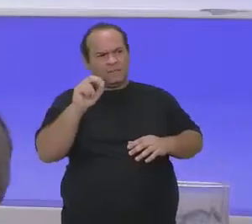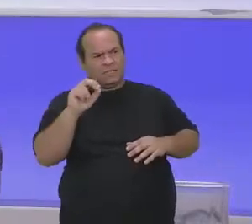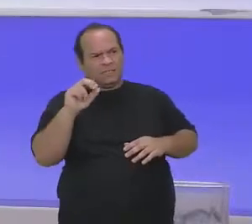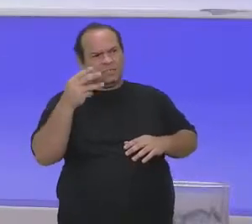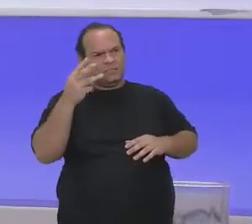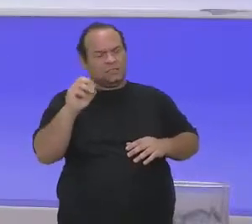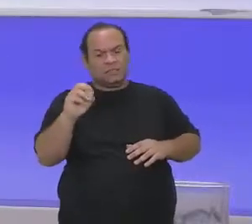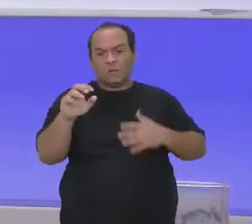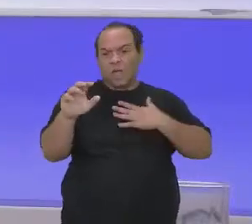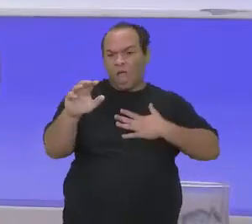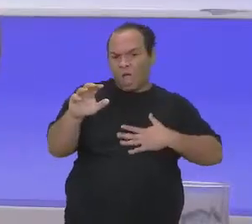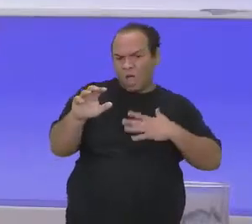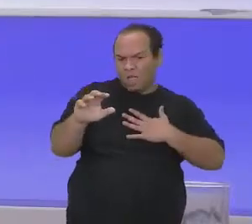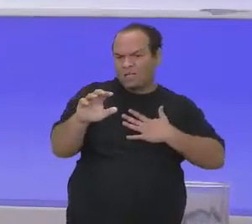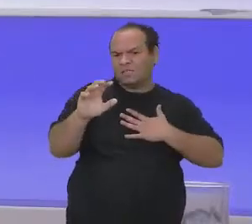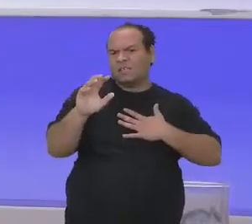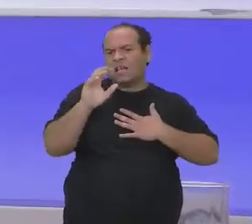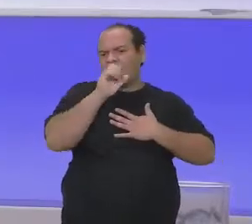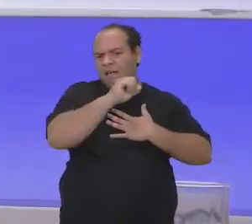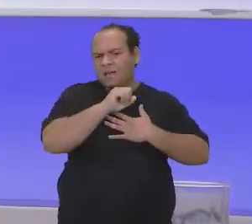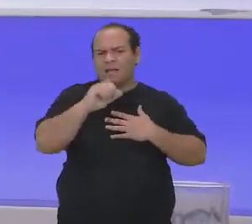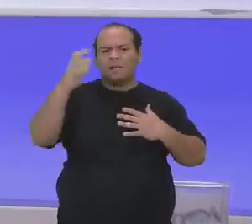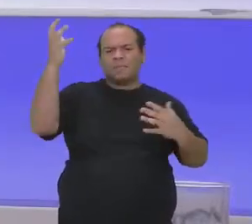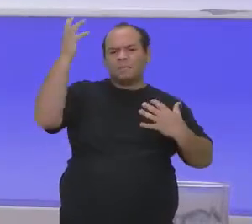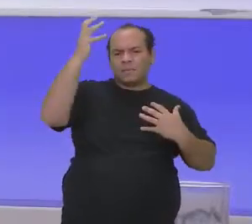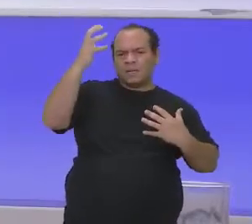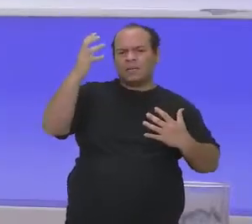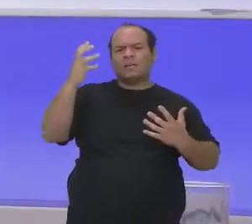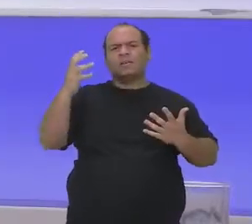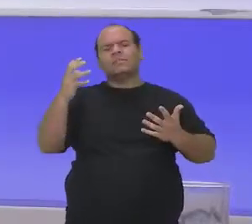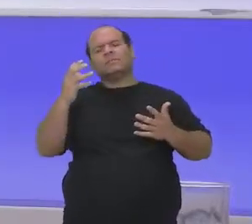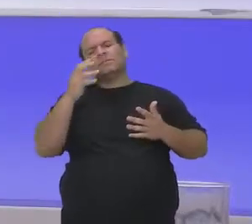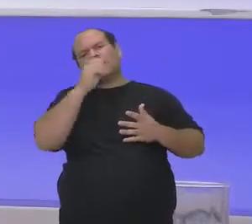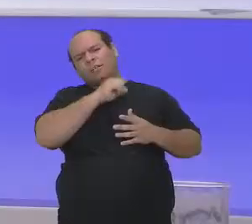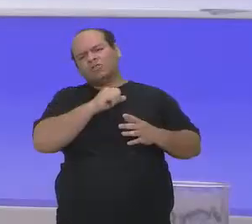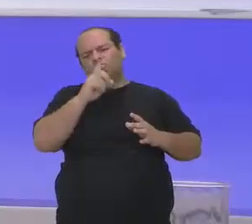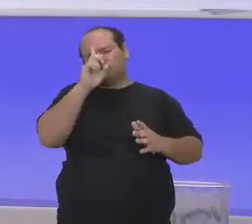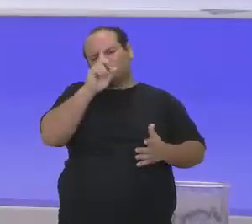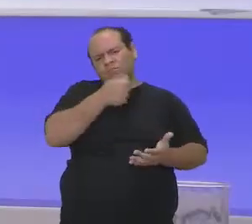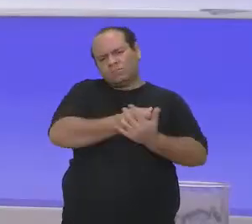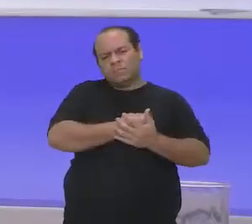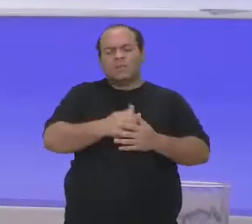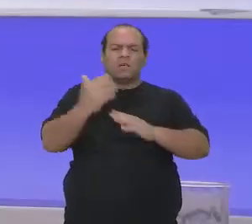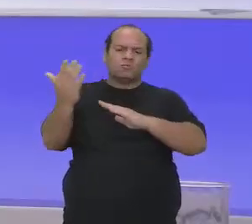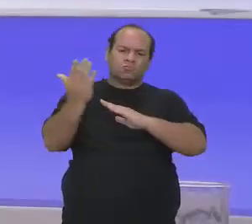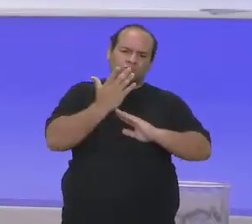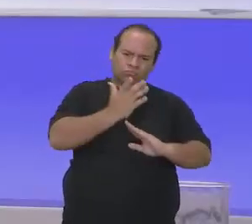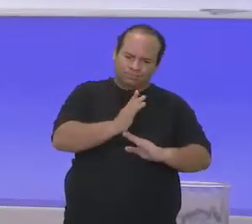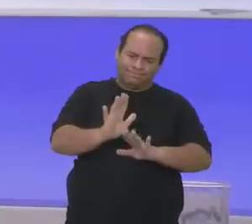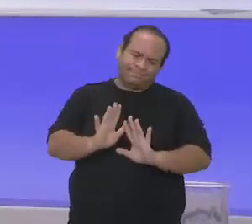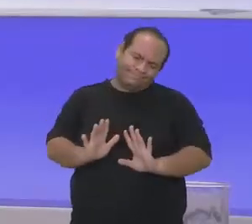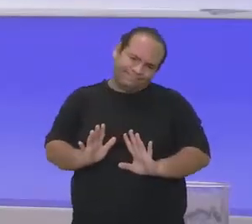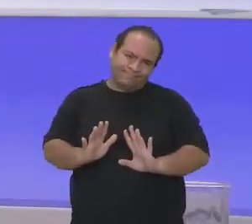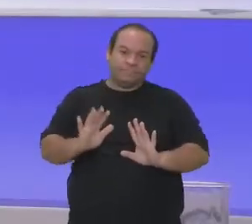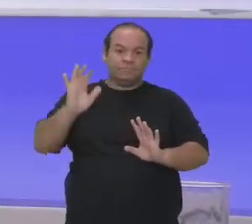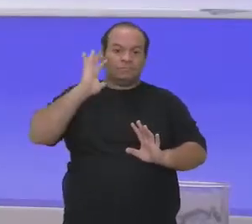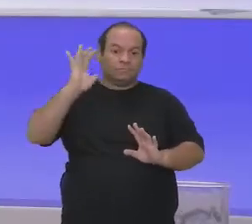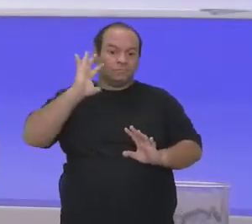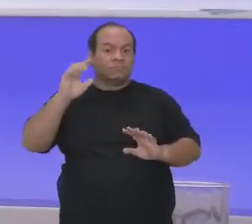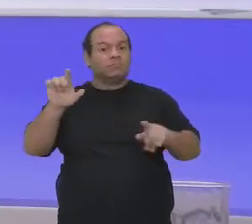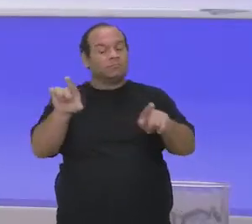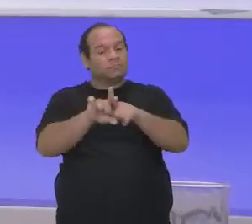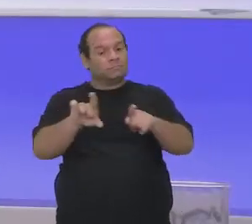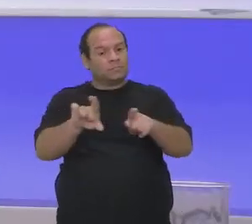é ali, né, para higiene pessoal. Então, fazer banhos mais otimizados ali para higiene pessoal, ele realmente é pensar. E é trazer